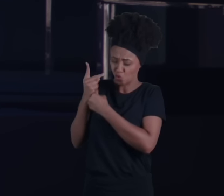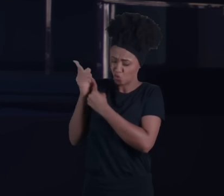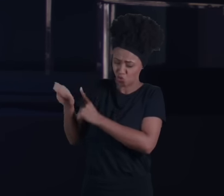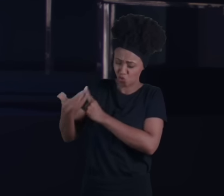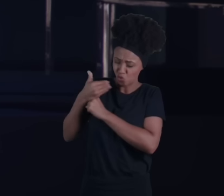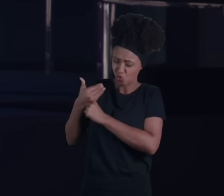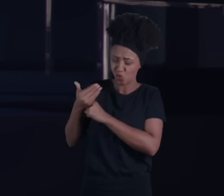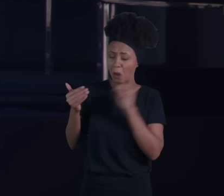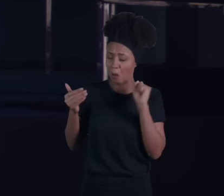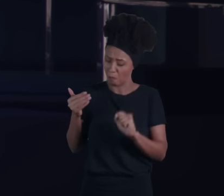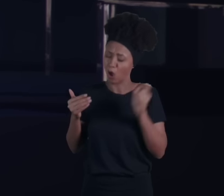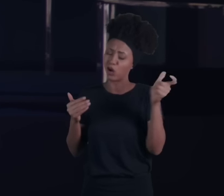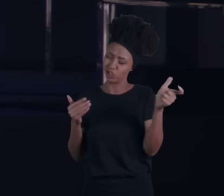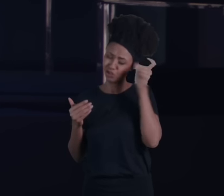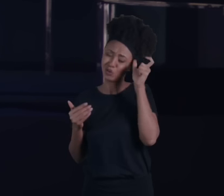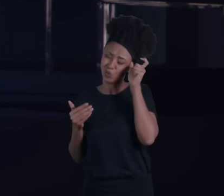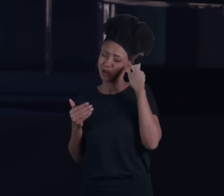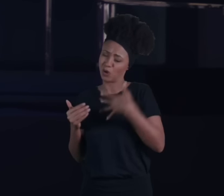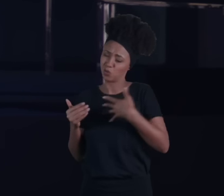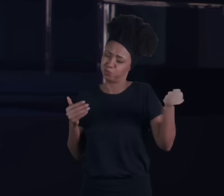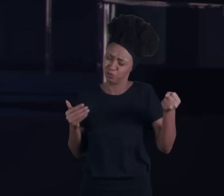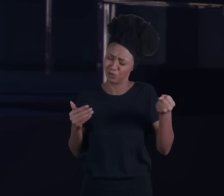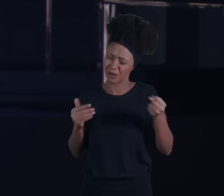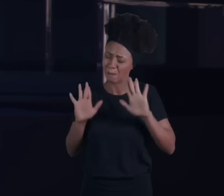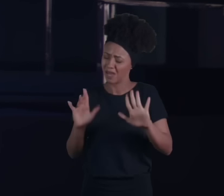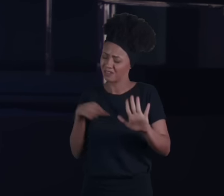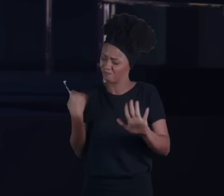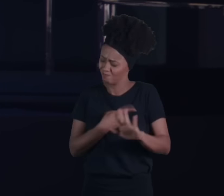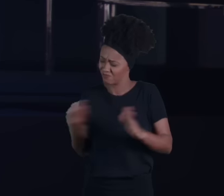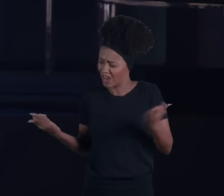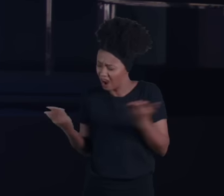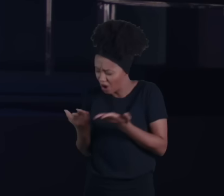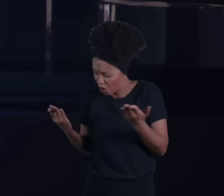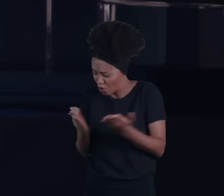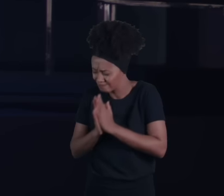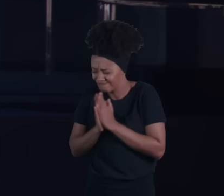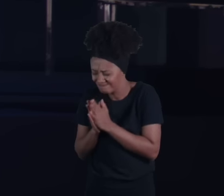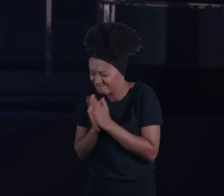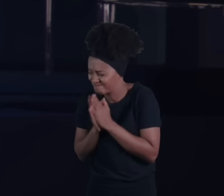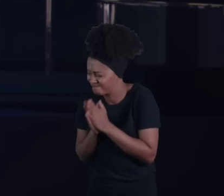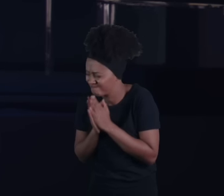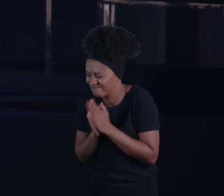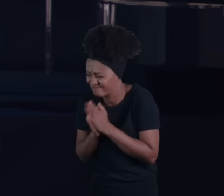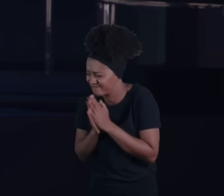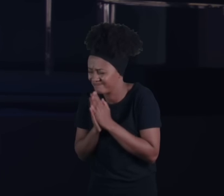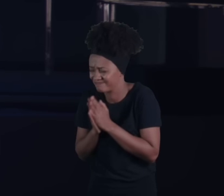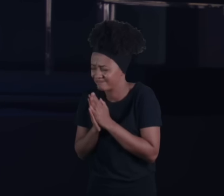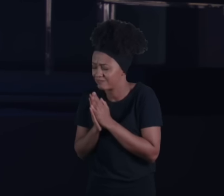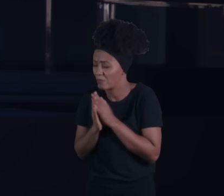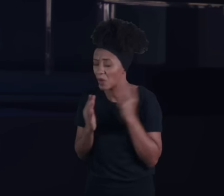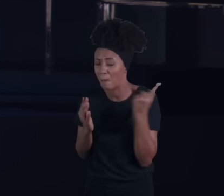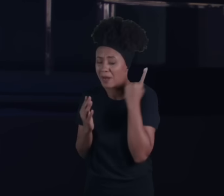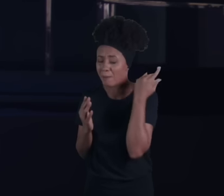Mas hoje nós estamos aqui te suplicando, Senhor. Não queremos perder o primeiro